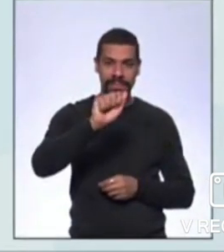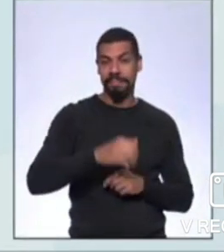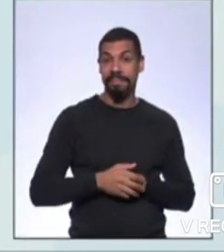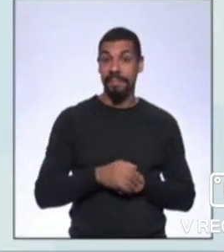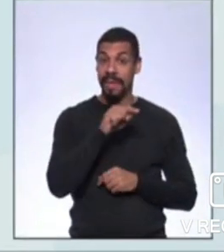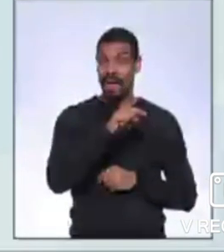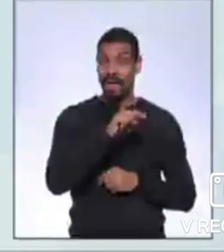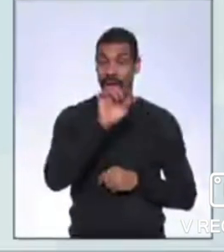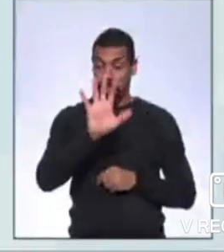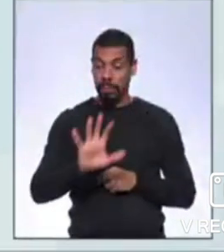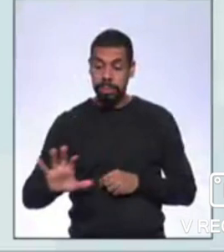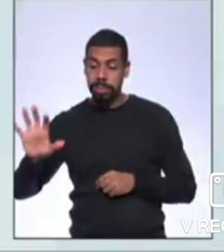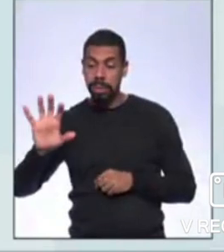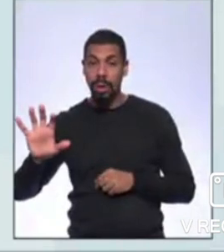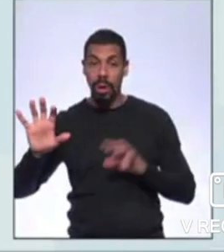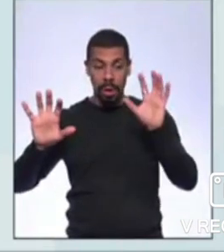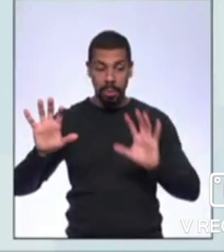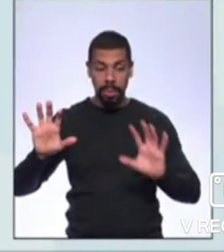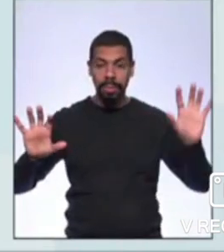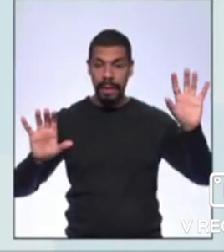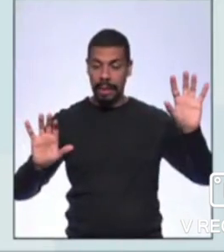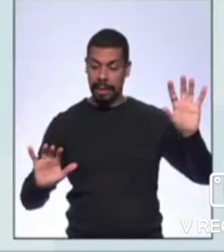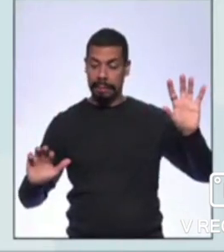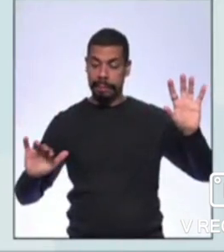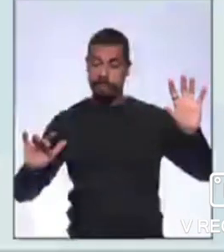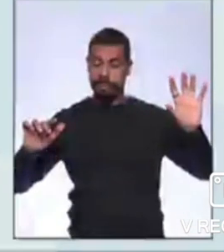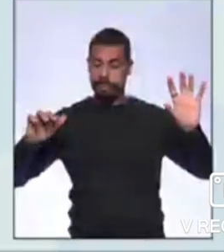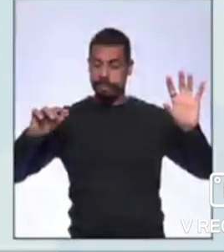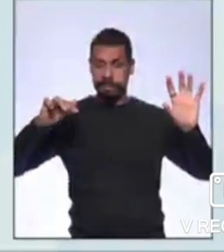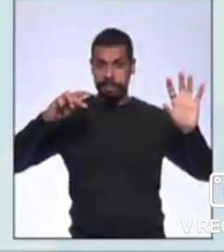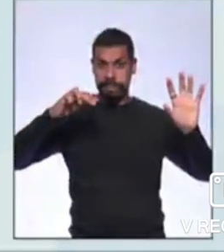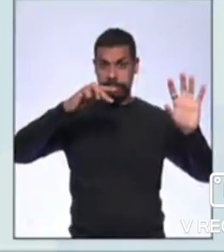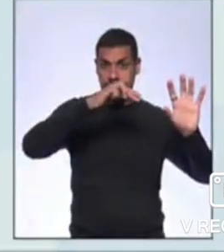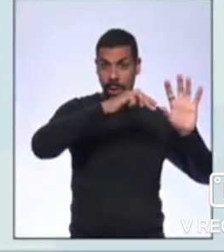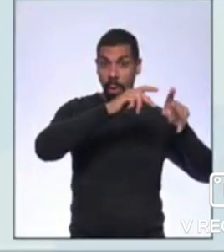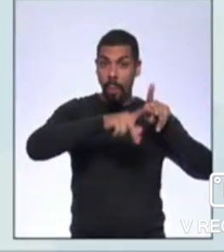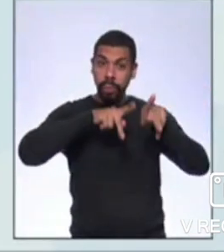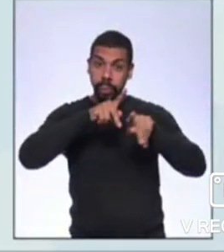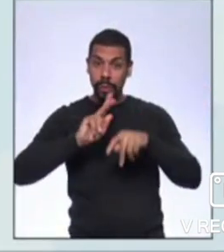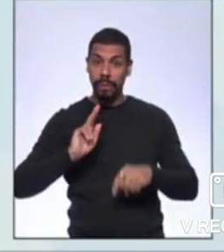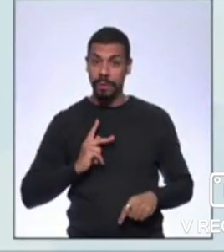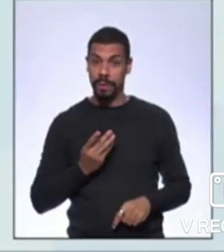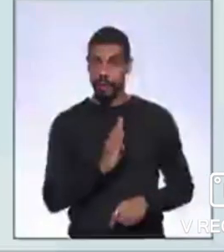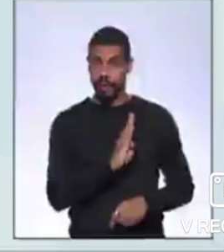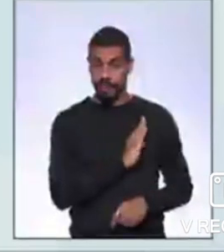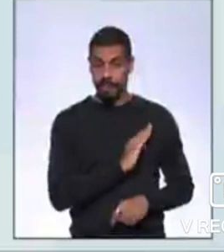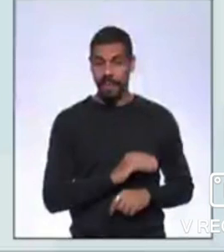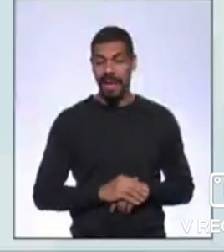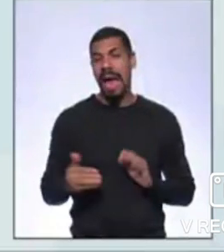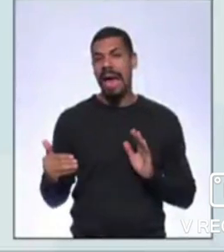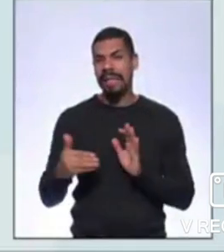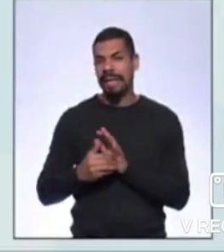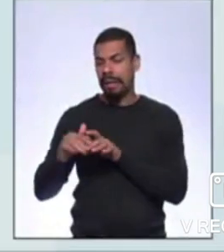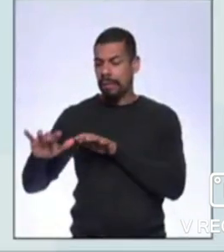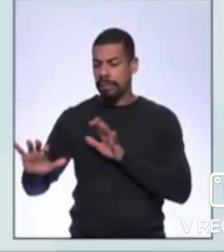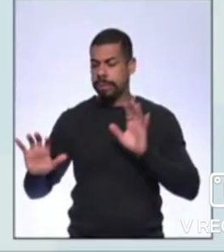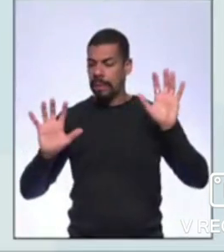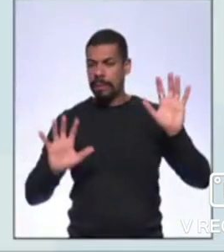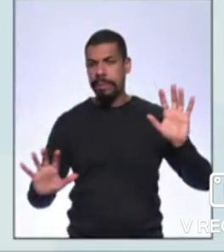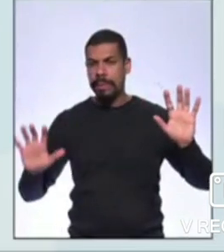para onde os hebreus se deslocaram. Até esse momento do deslocamento, os